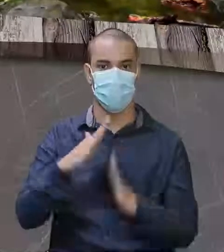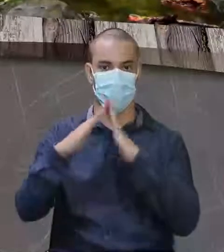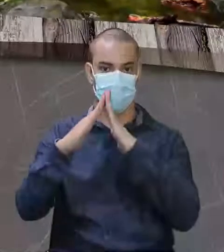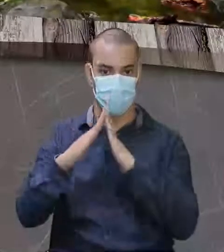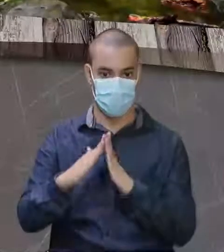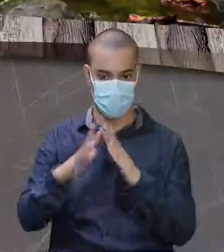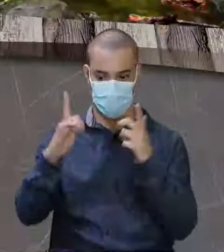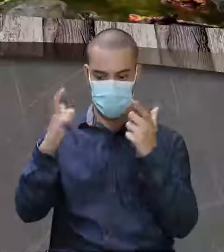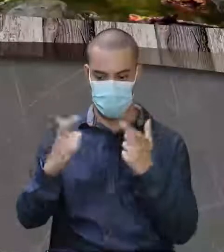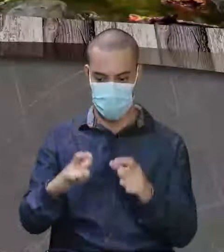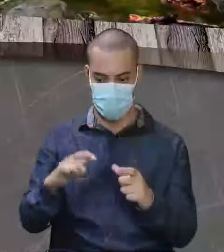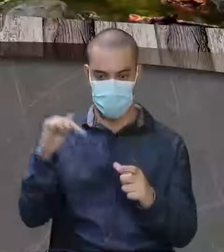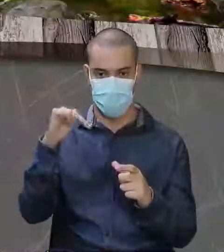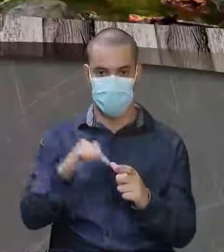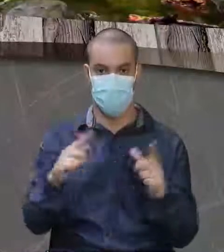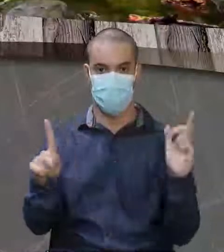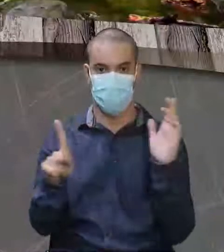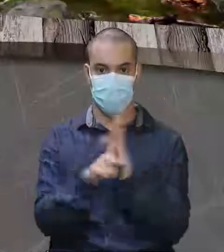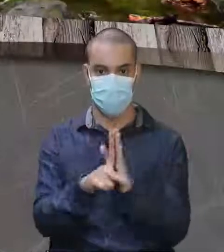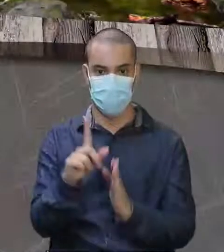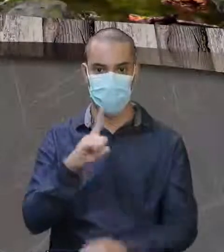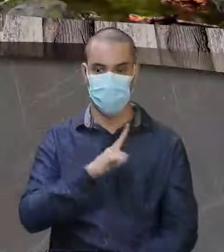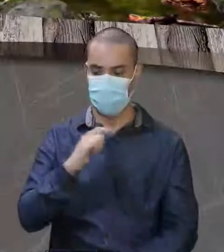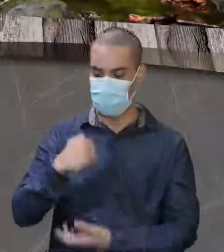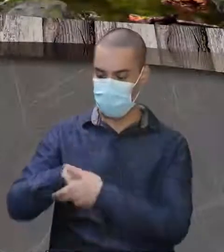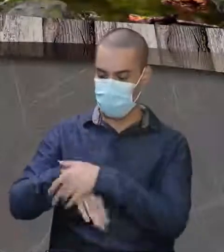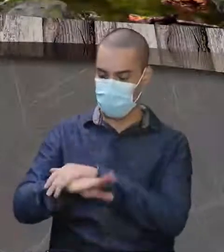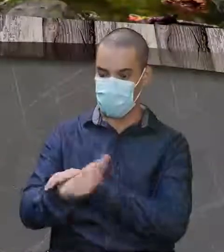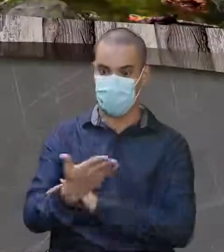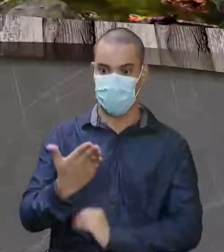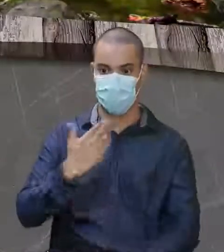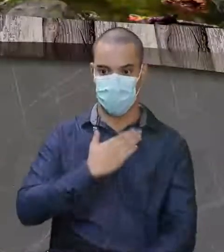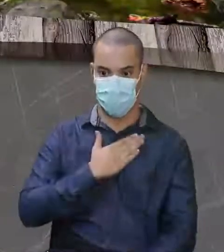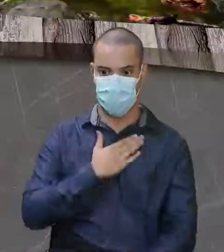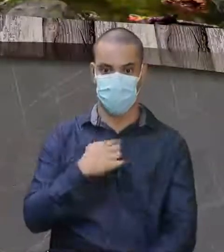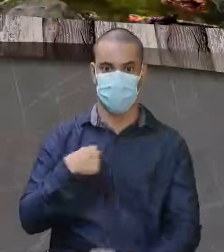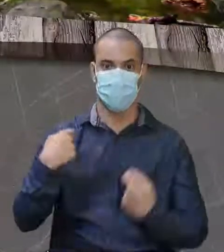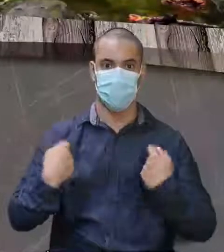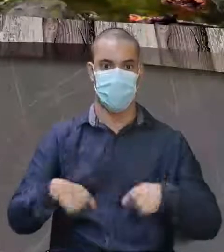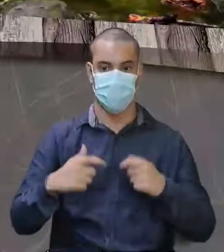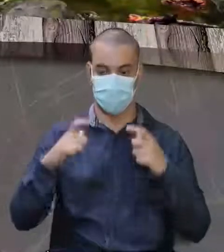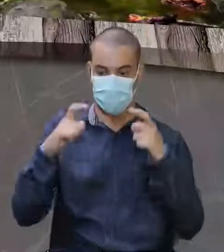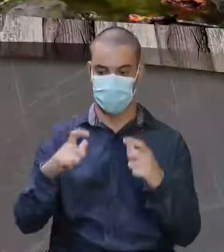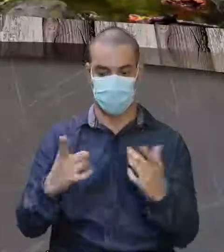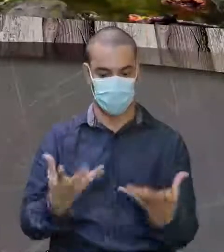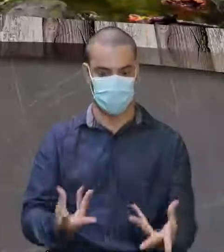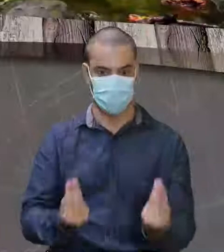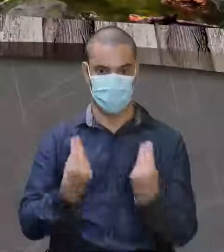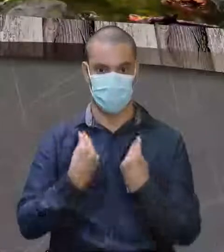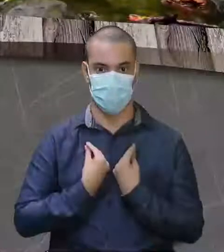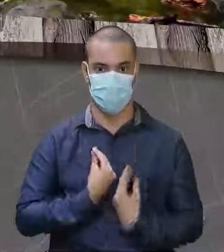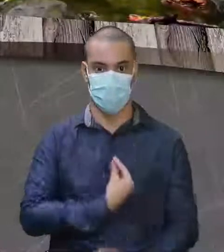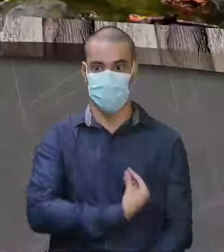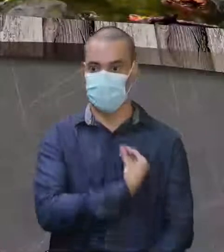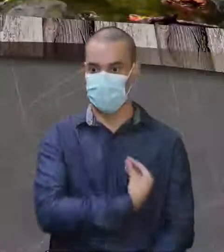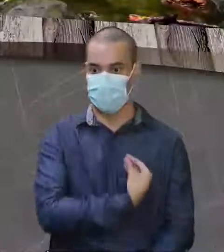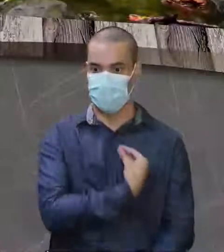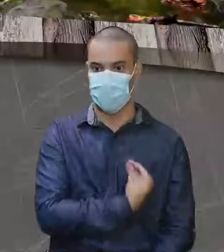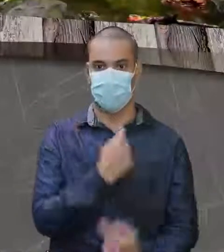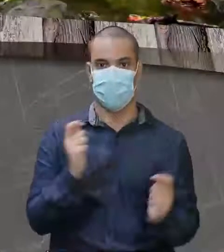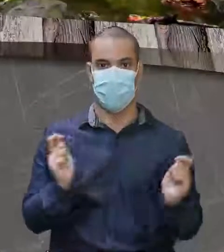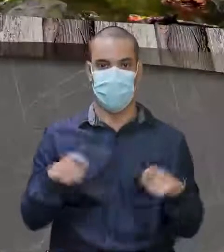determinado local, para eu ter aquilo como meu habitat, eu preciso que aquele local me dê condições para que eu viva nesse